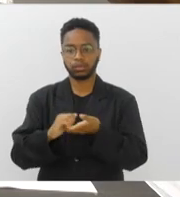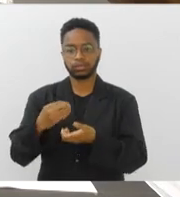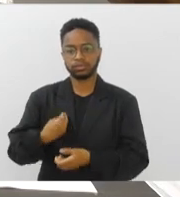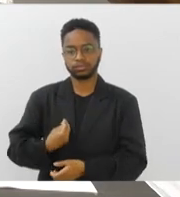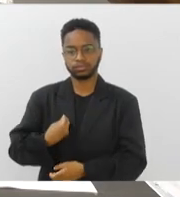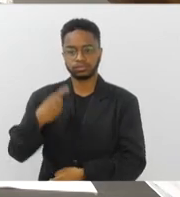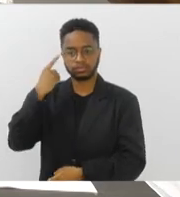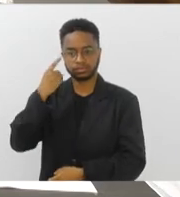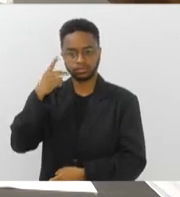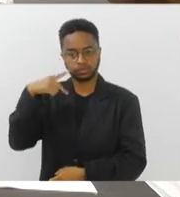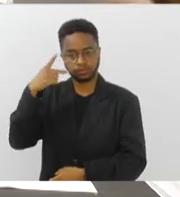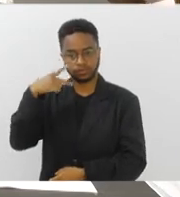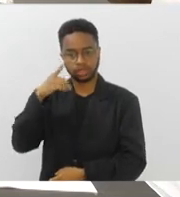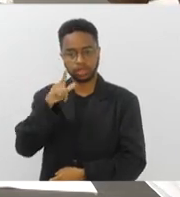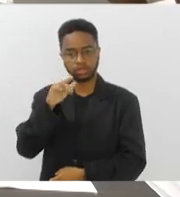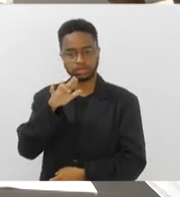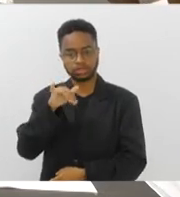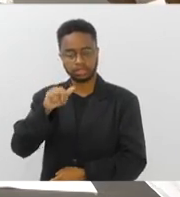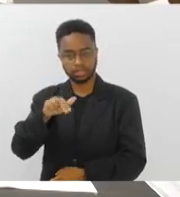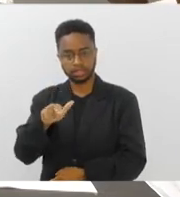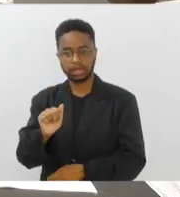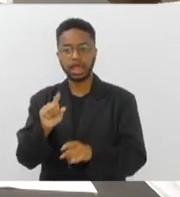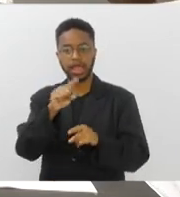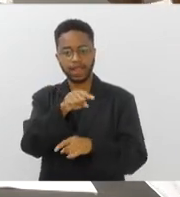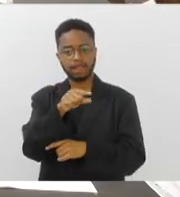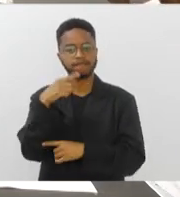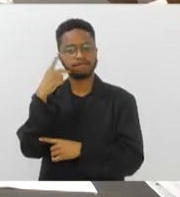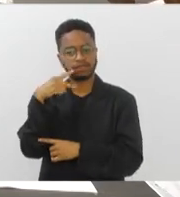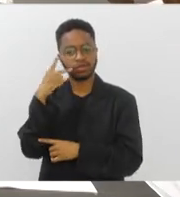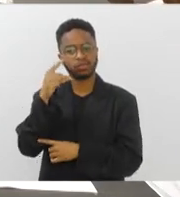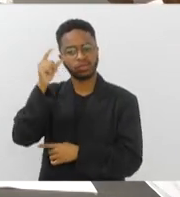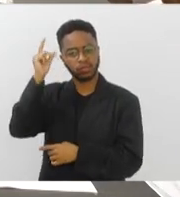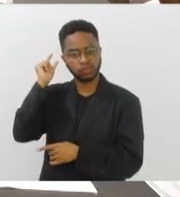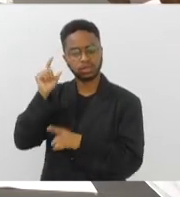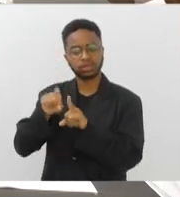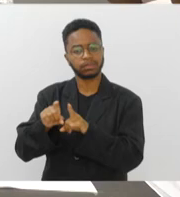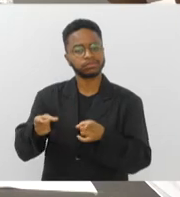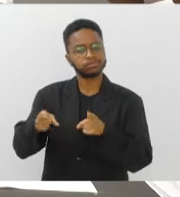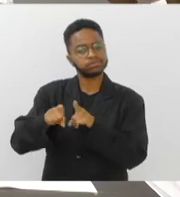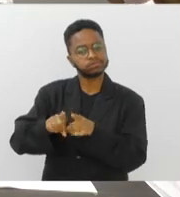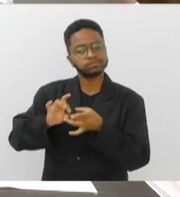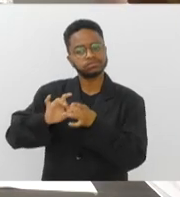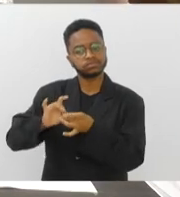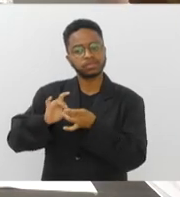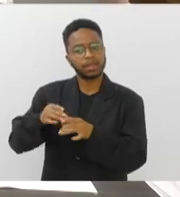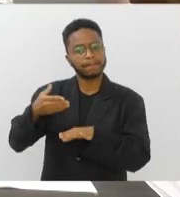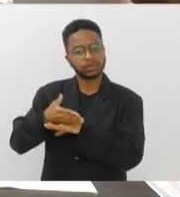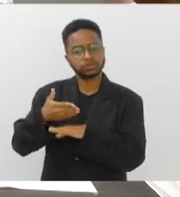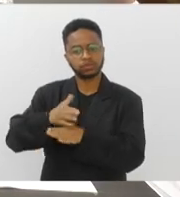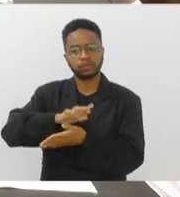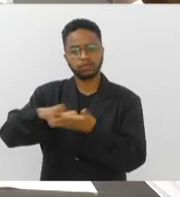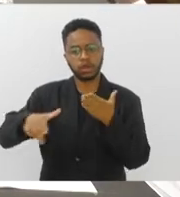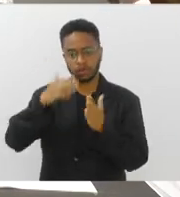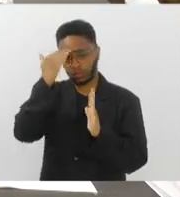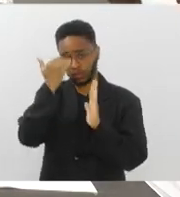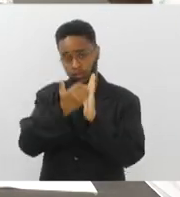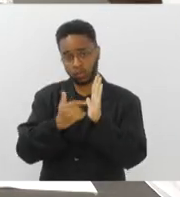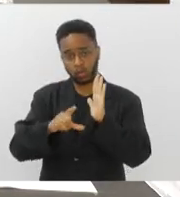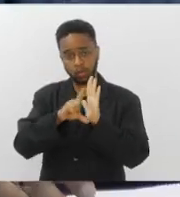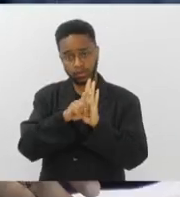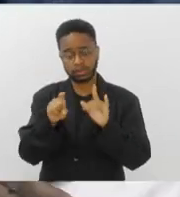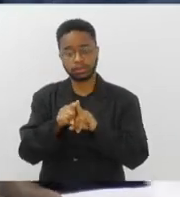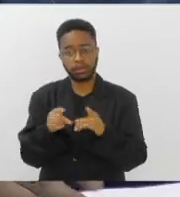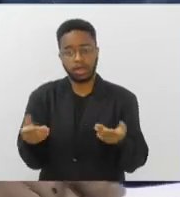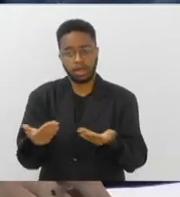presença da vereadora Luciana Novaes, dizer que a vereadora, antiga parceira minha, participou de vários cúmplices. Recentemente, o